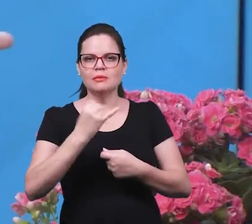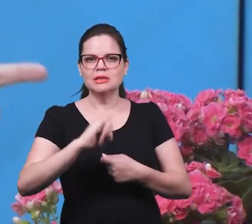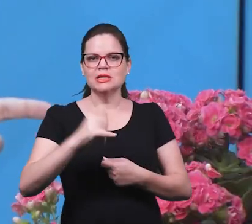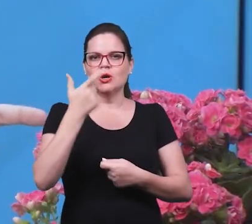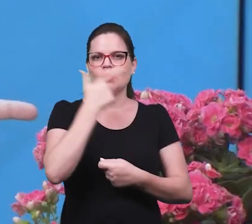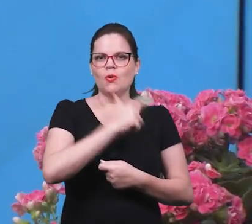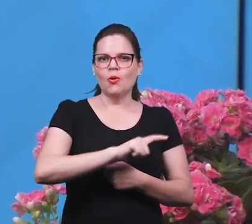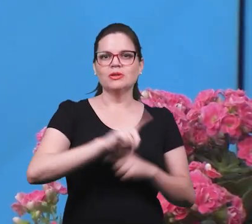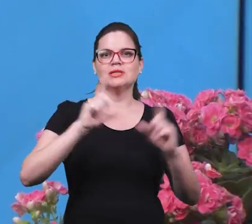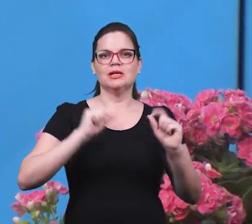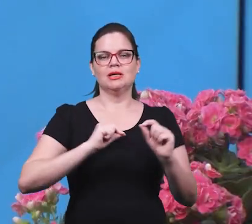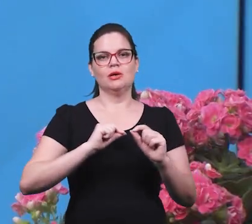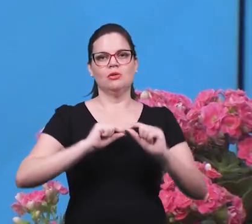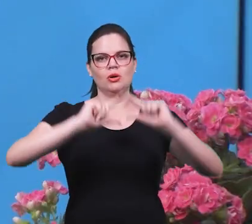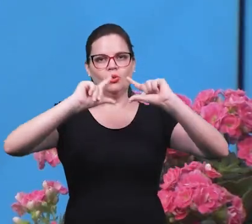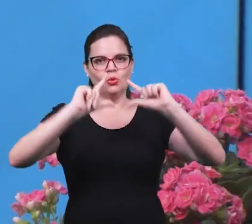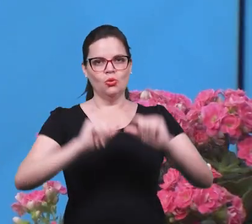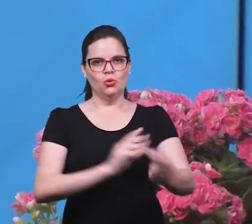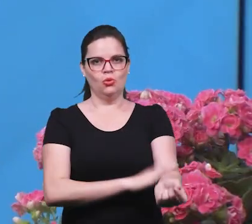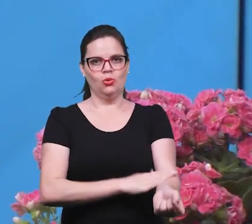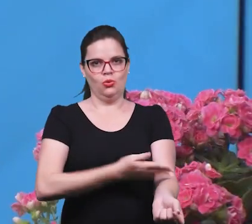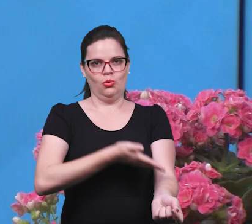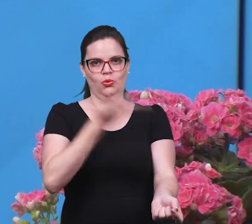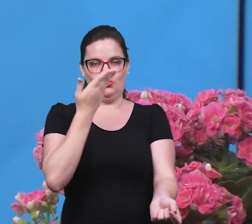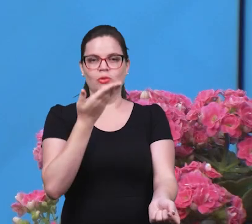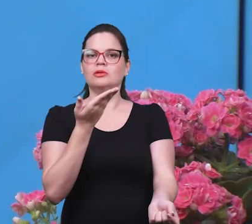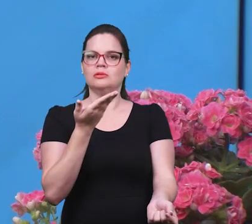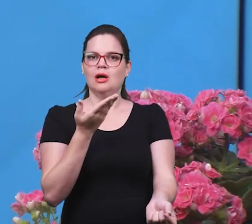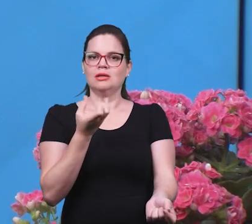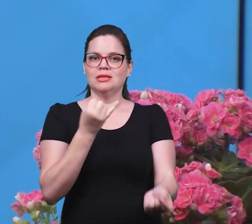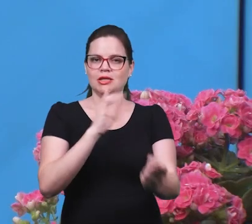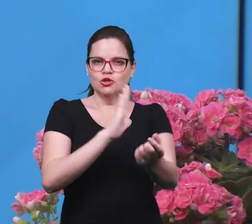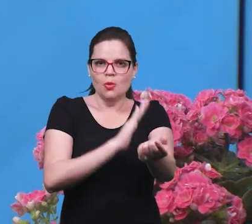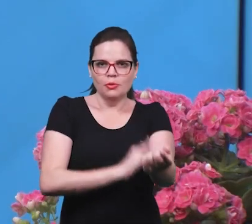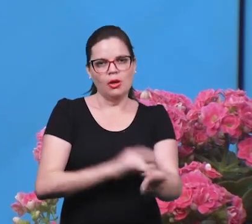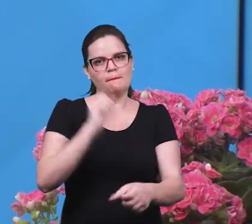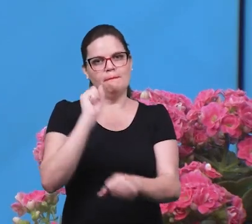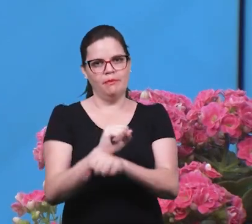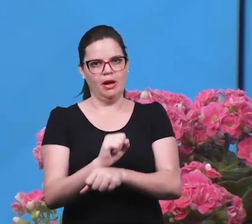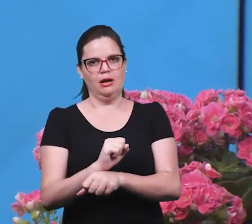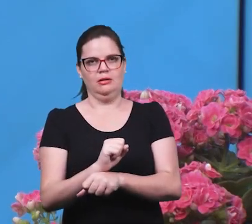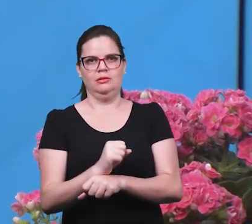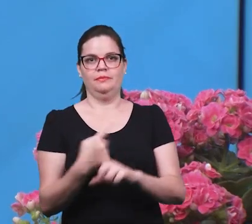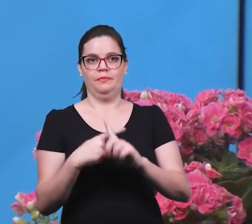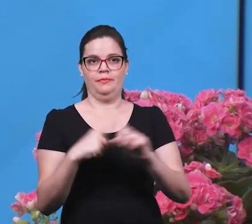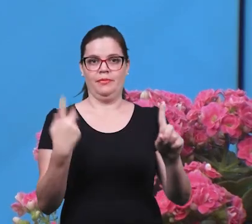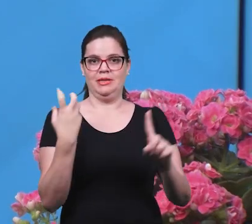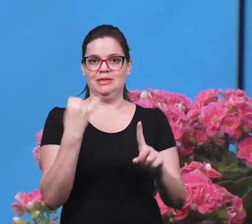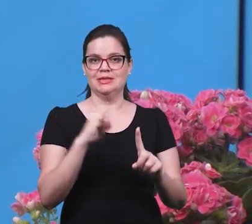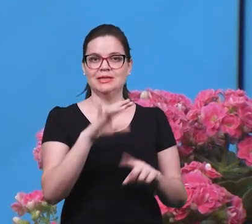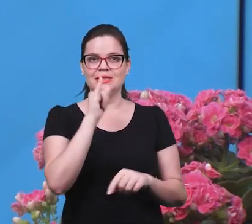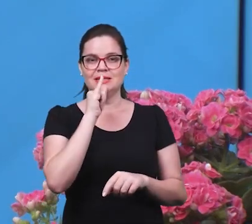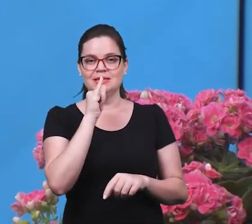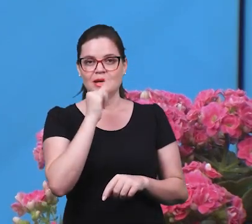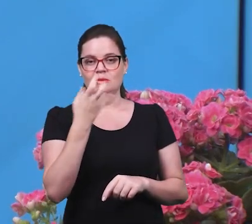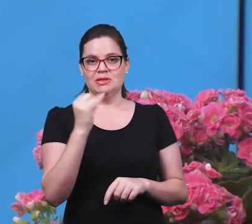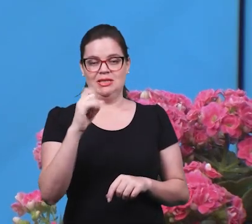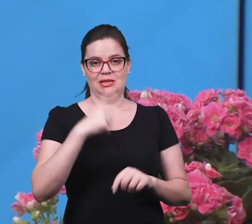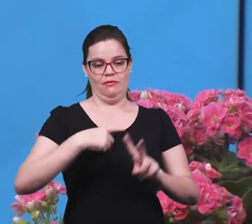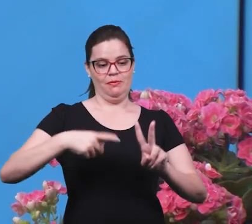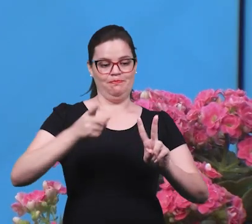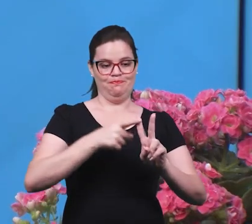do tratamento da hipertensão depois que ele tiver sim, tratado a obesidade. Mas em casos de hipertensão